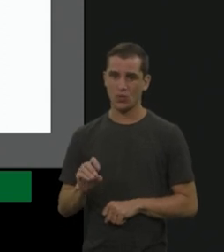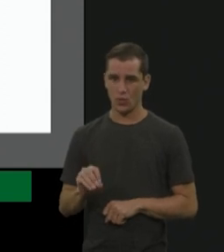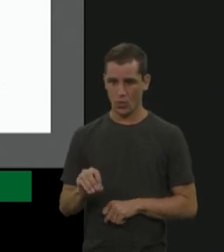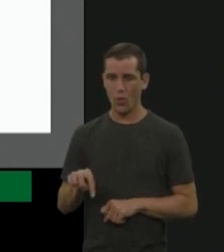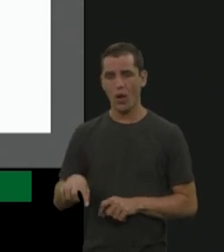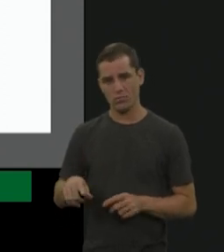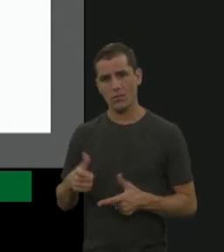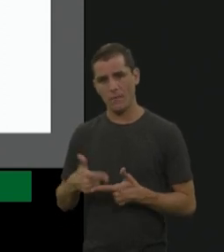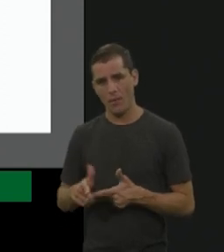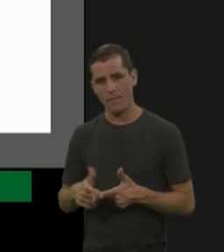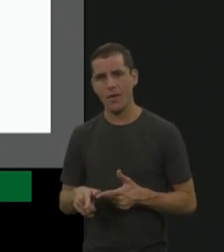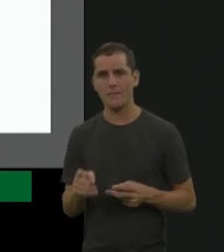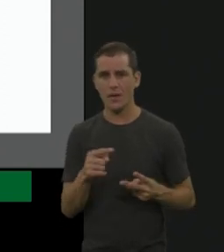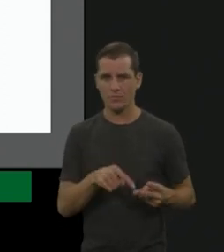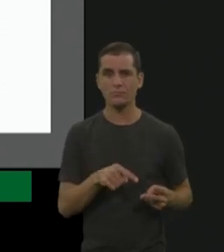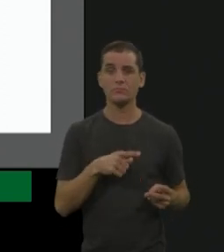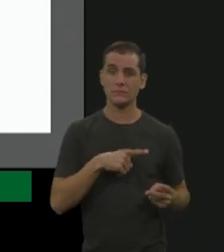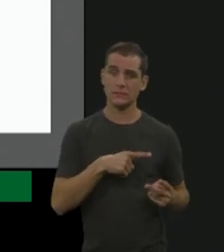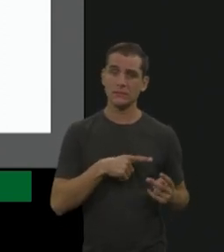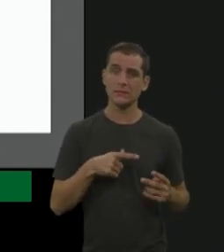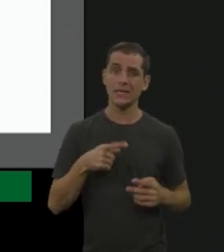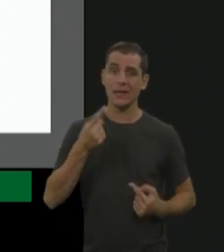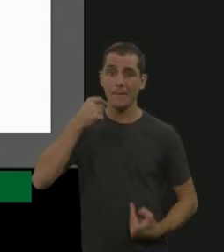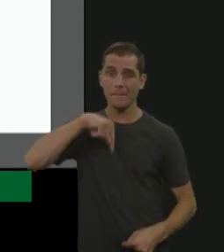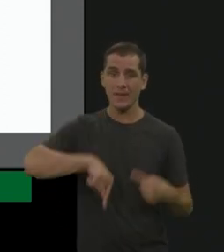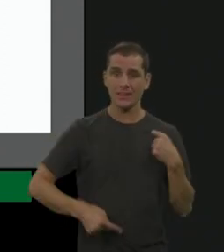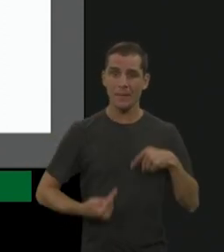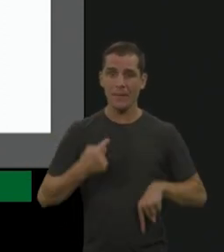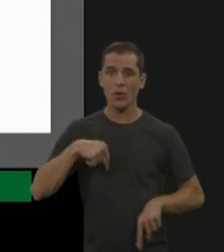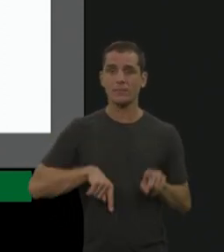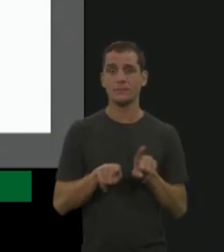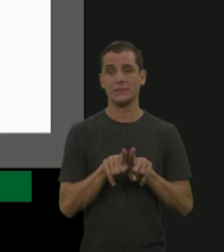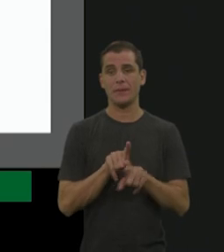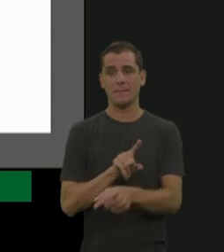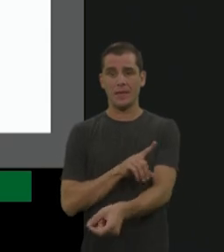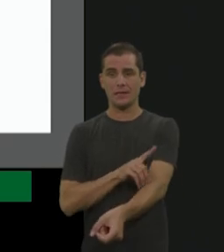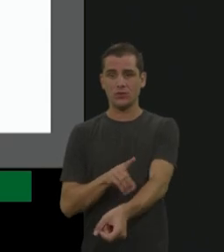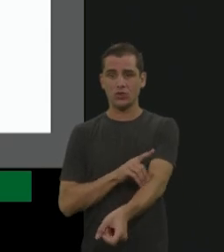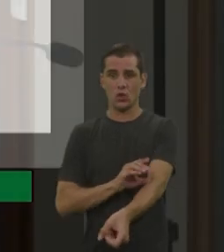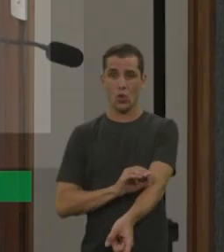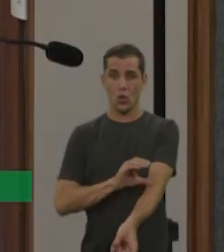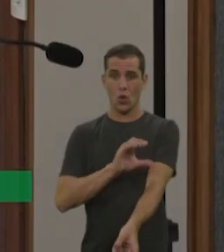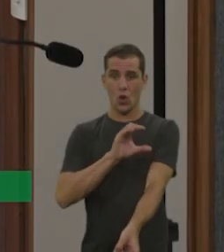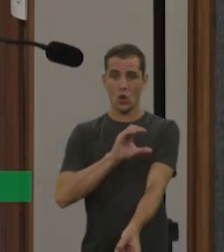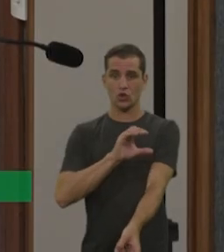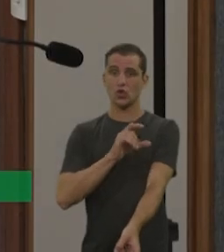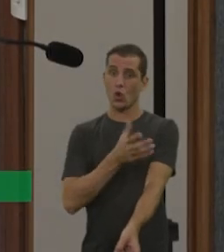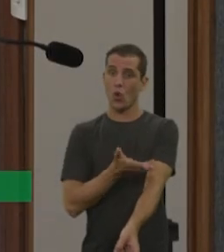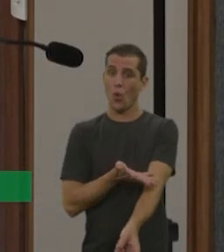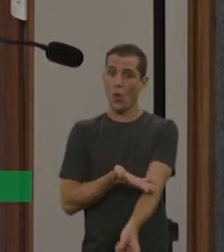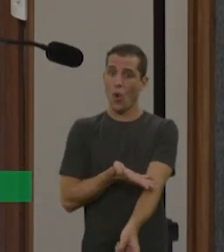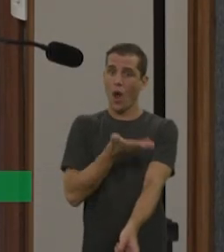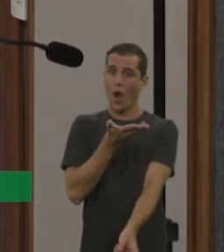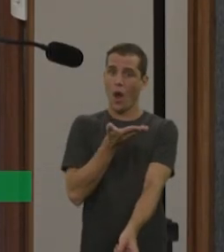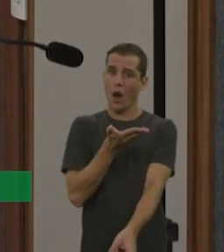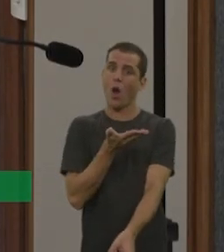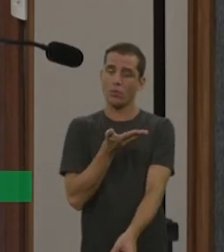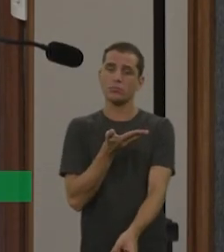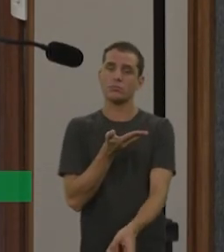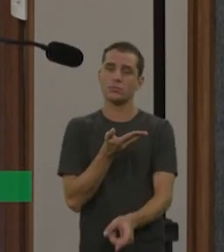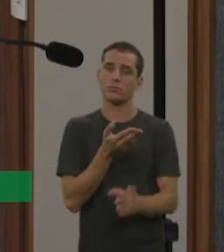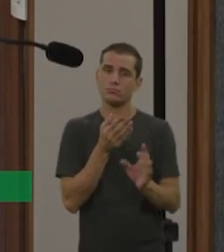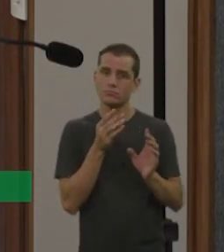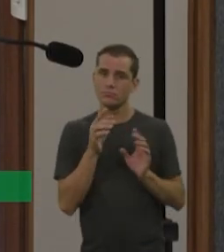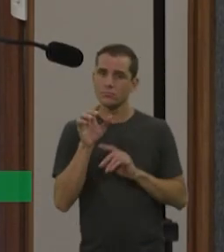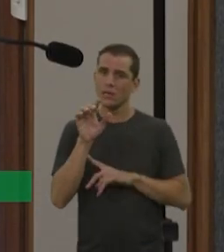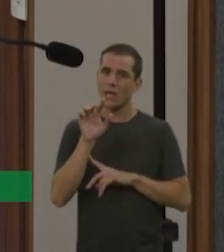hipercolesterolemia. Lembrar que eu tenho alteração no metabolismo do colesterol. Então, eu vou ter colesterol total alto, né, LDL alto, HDL